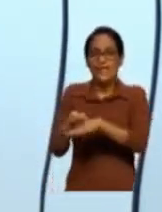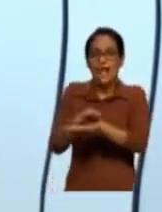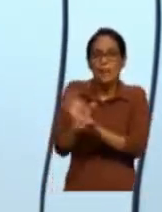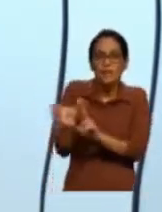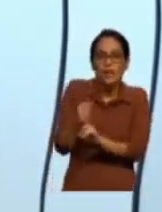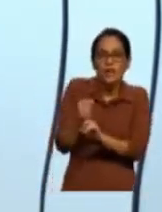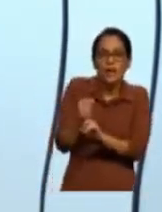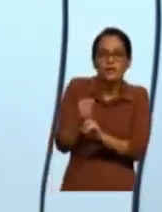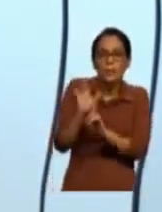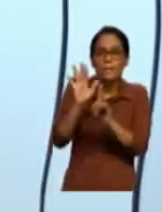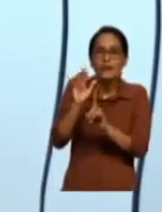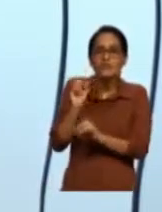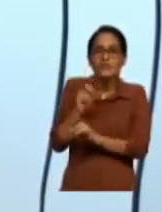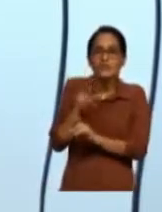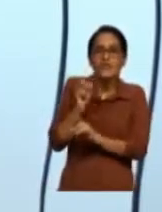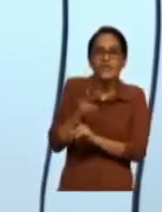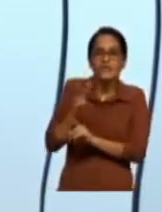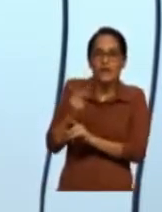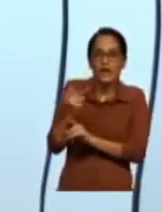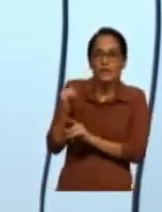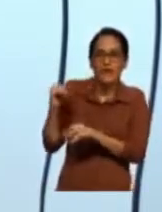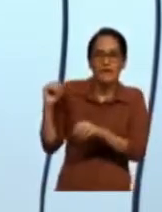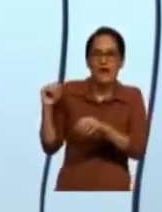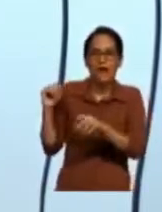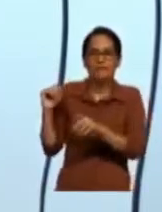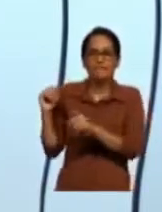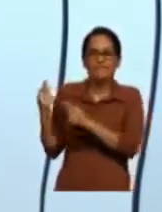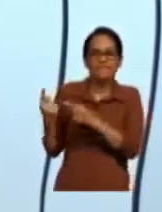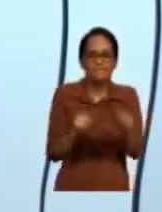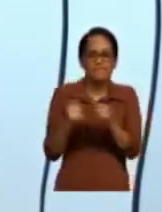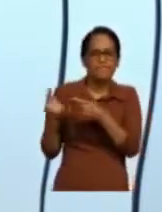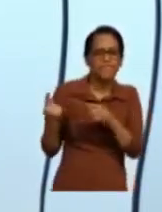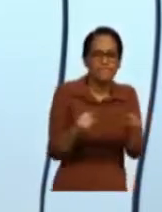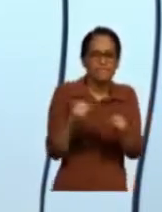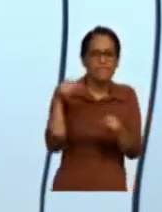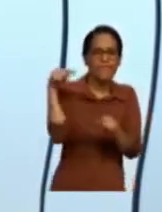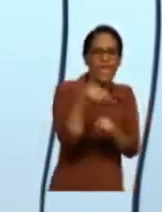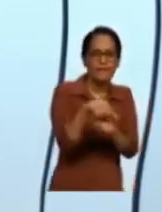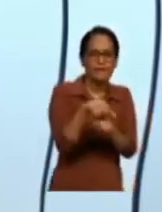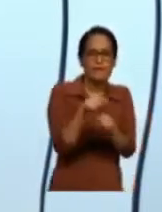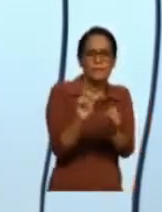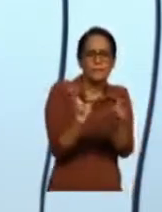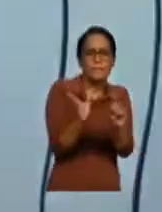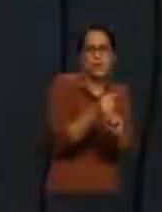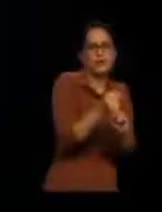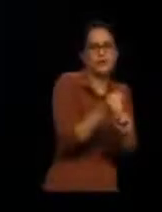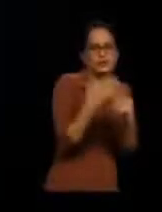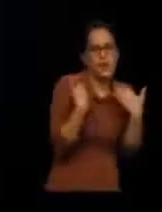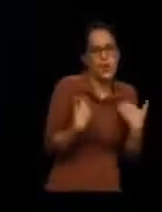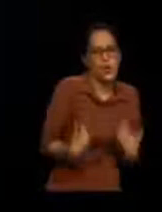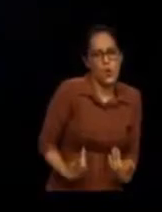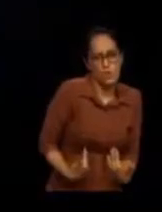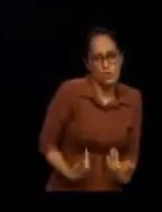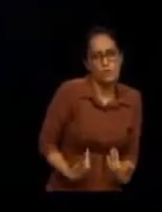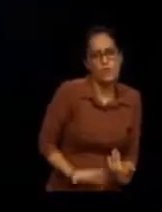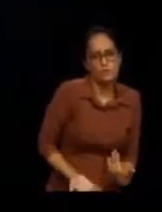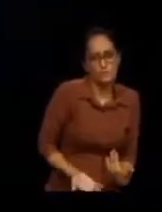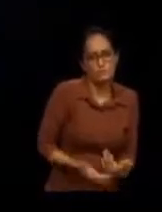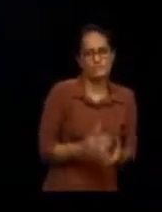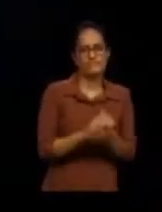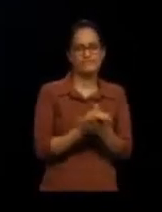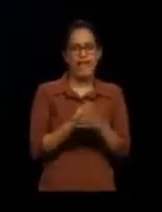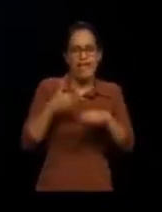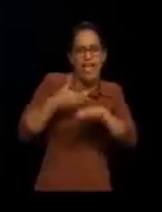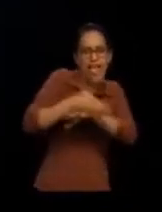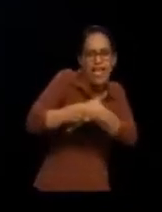fala, linfócito T auxiliar. É eles que vão mediar a nossa resposta imune. Então,